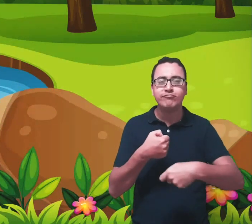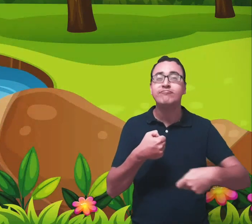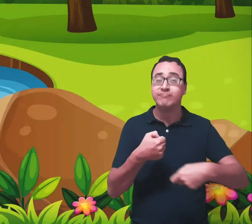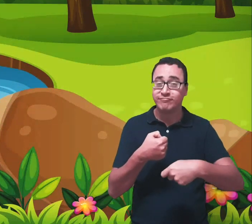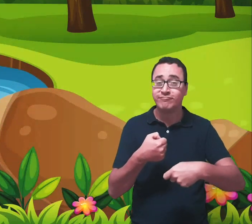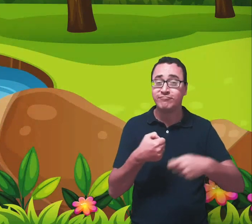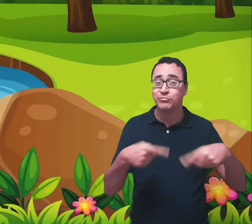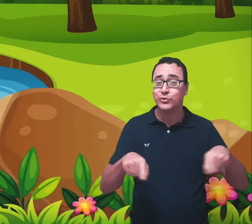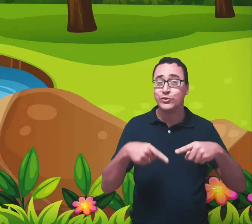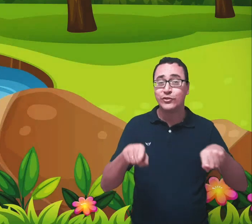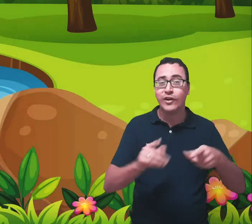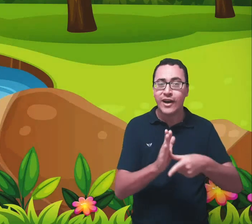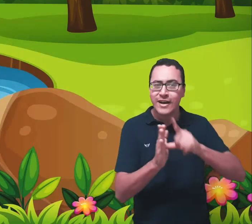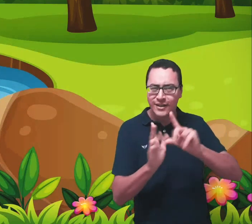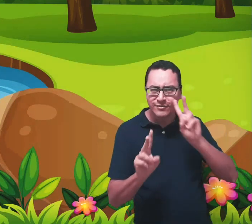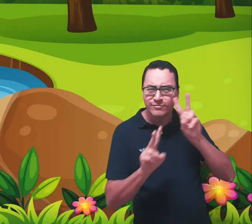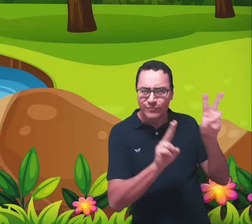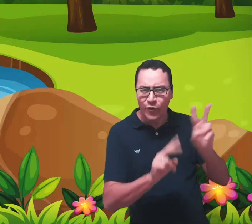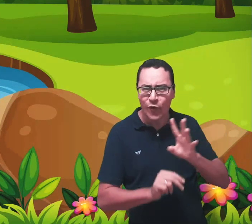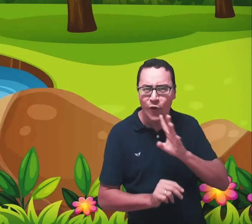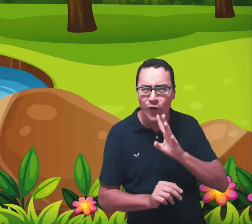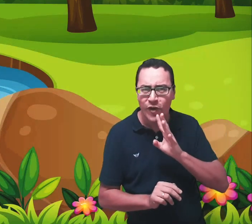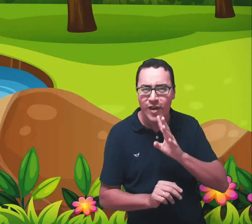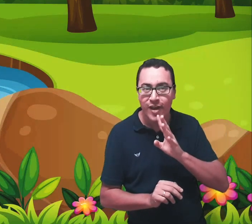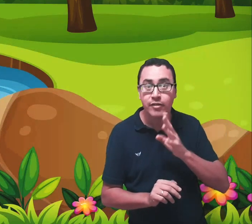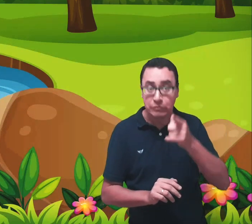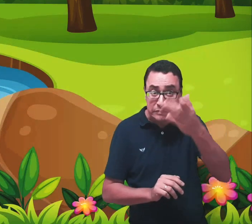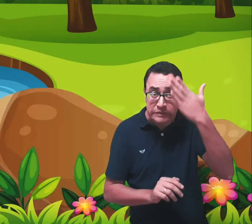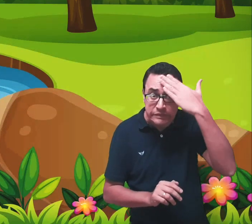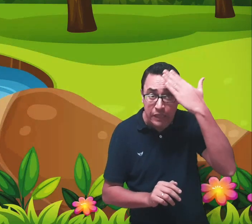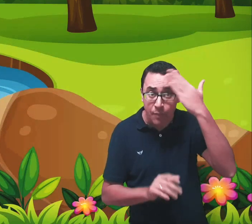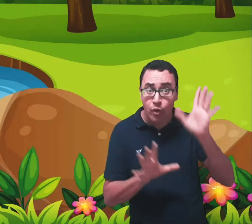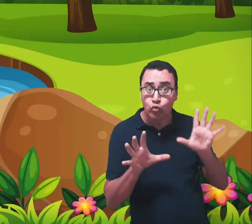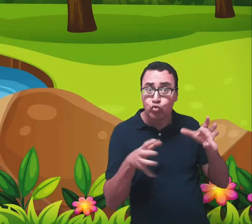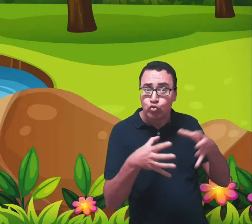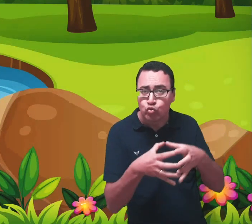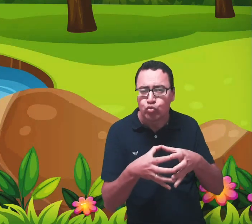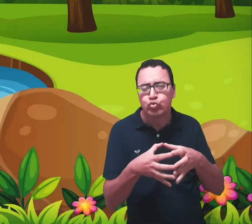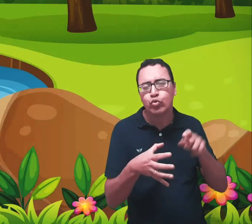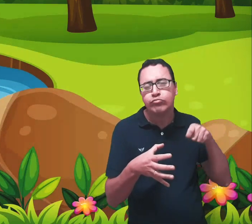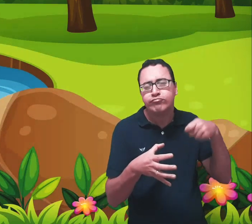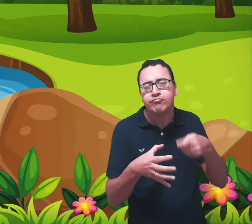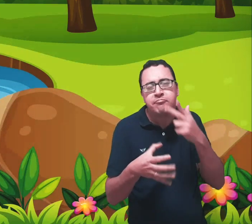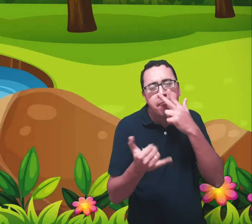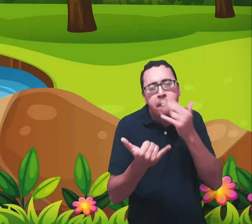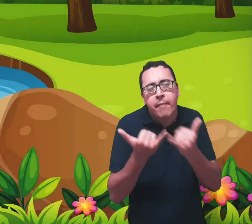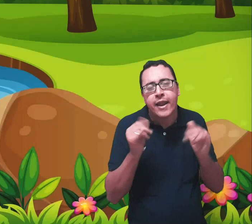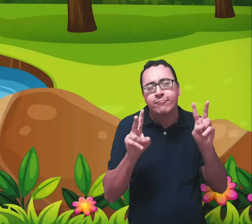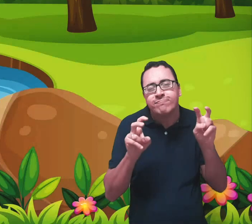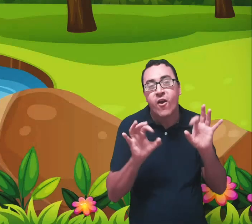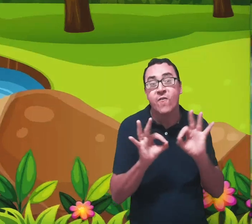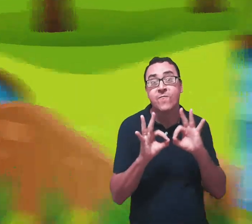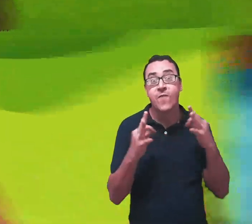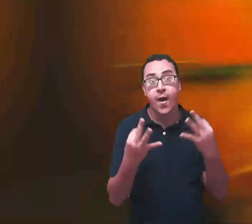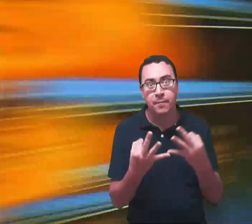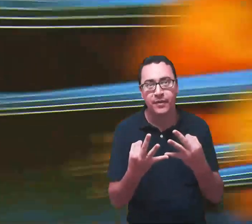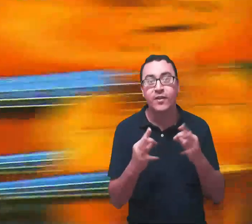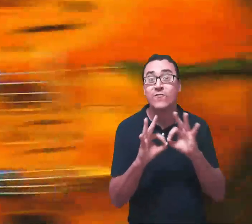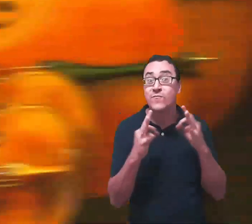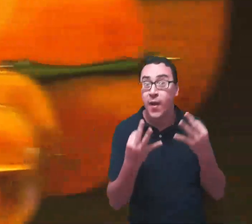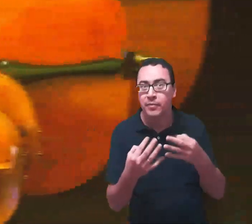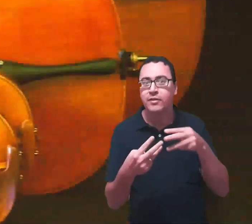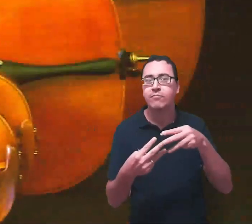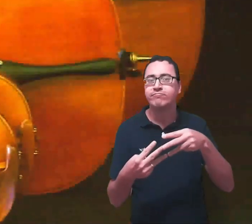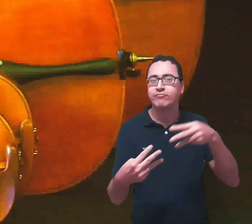conhece os instrumentos que acabaram de tocar? Você sabia que juntos eles formam uma família? Sim, a família das